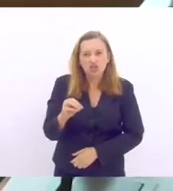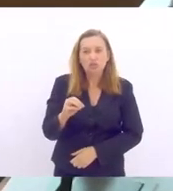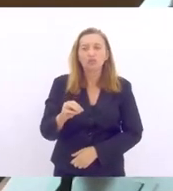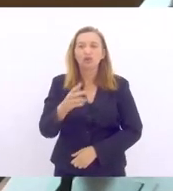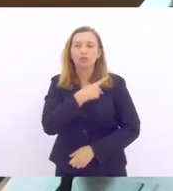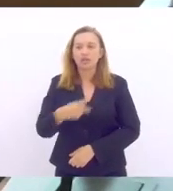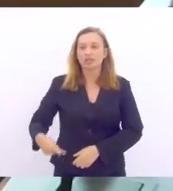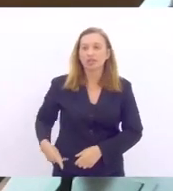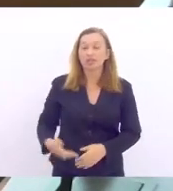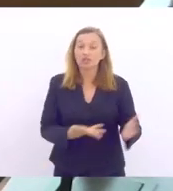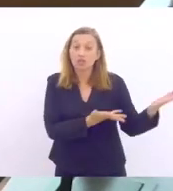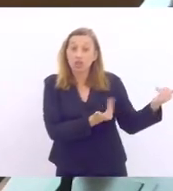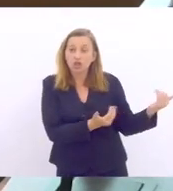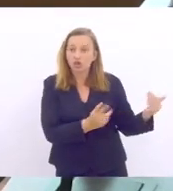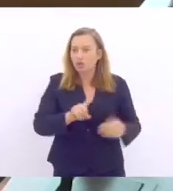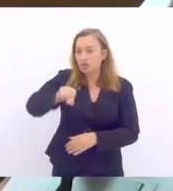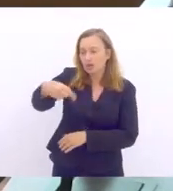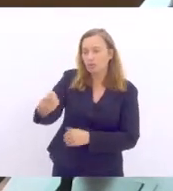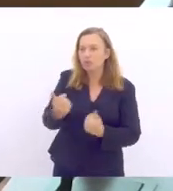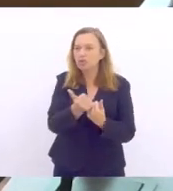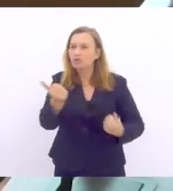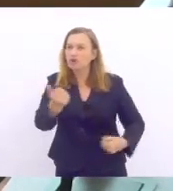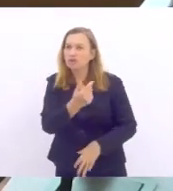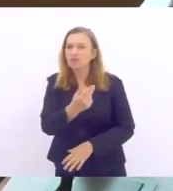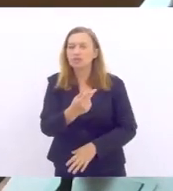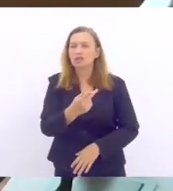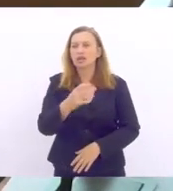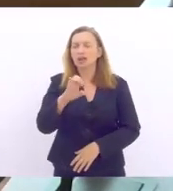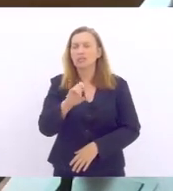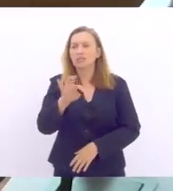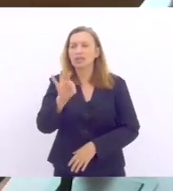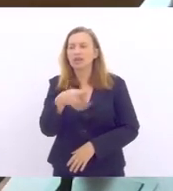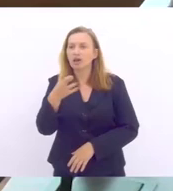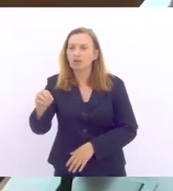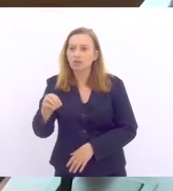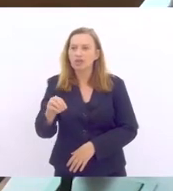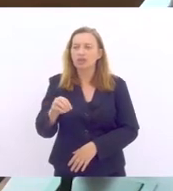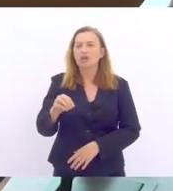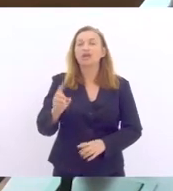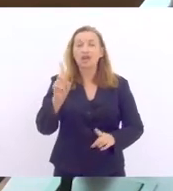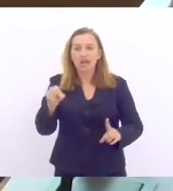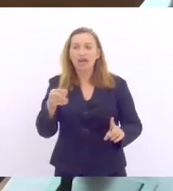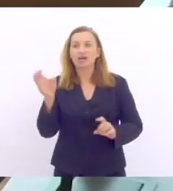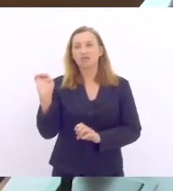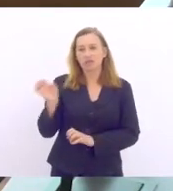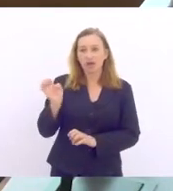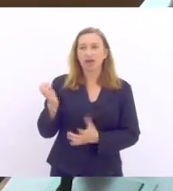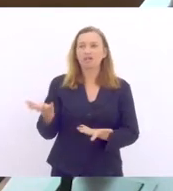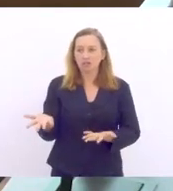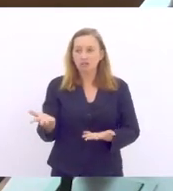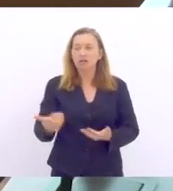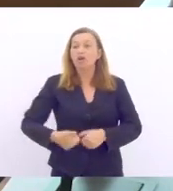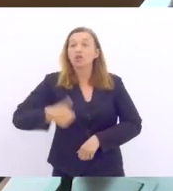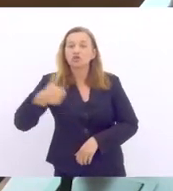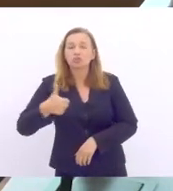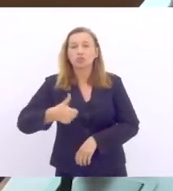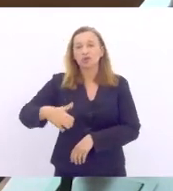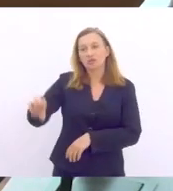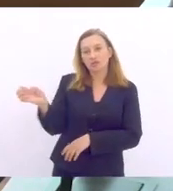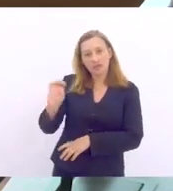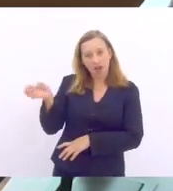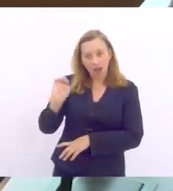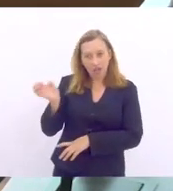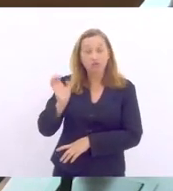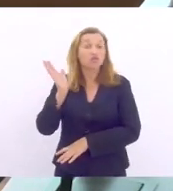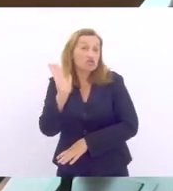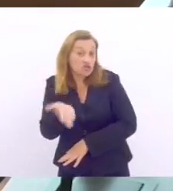presidente da Jovem, depois foi vice do Capitão Léo, que era homossexual, que foi um dos primeiros homossexuais